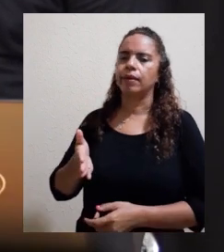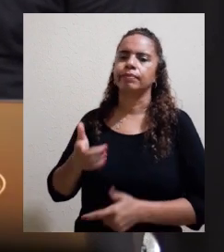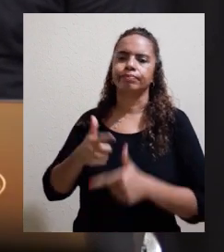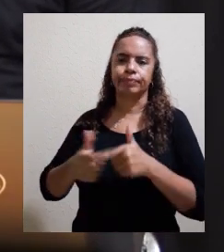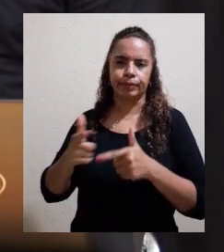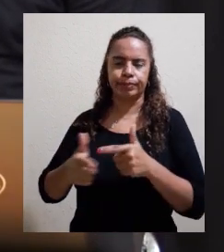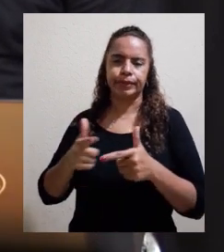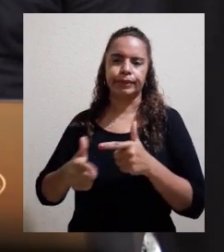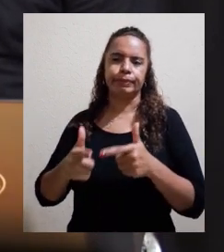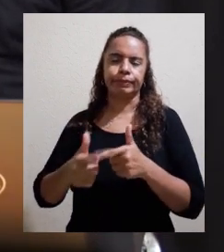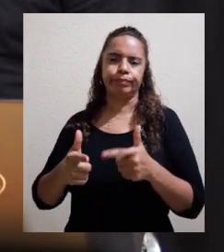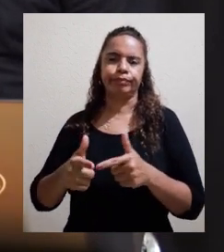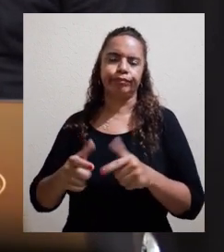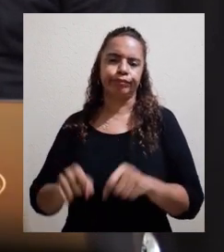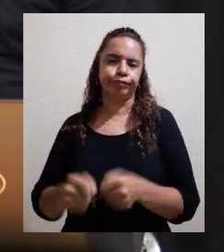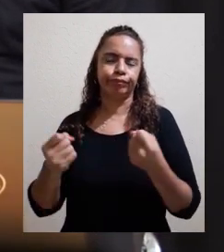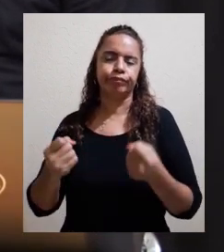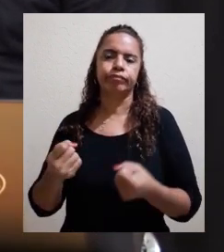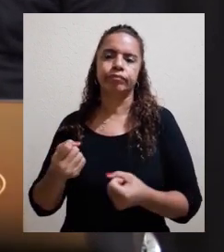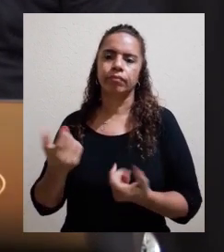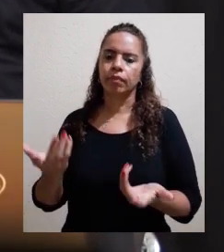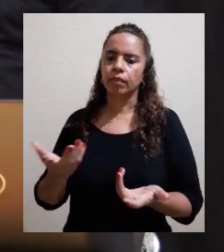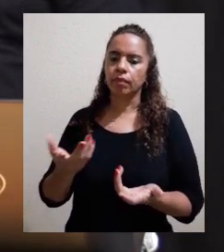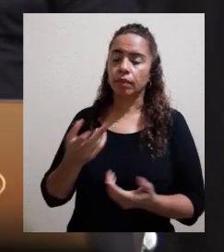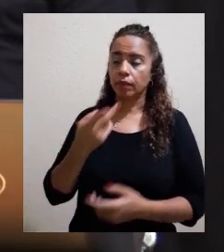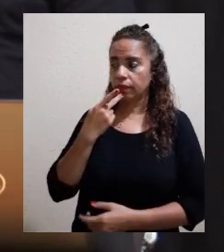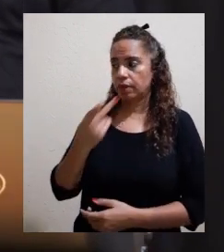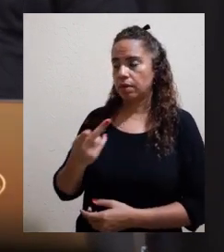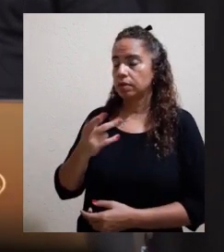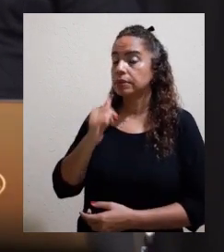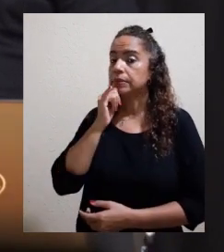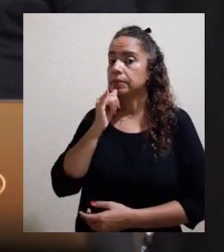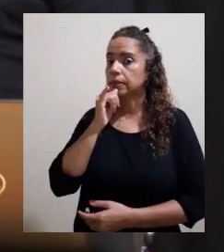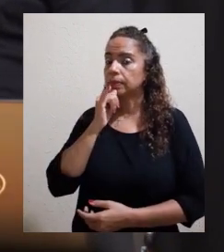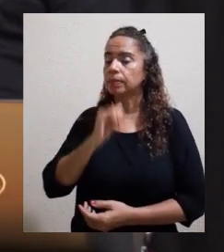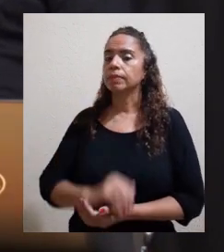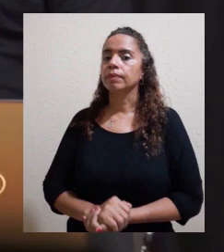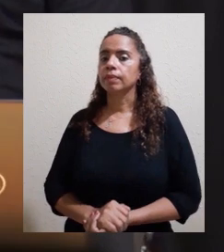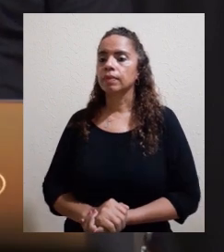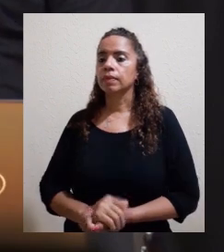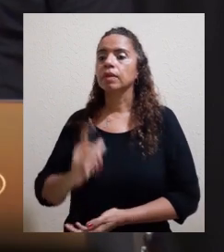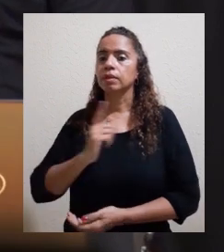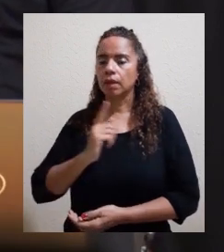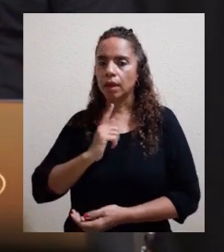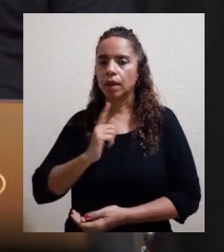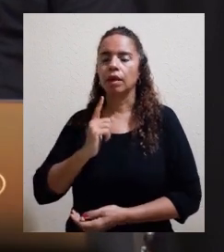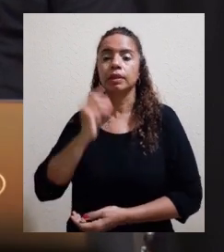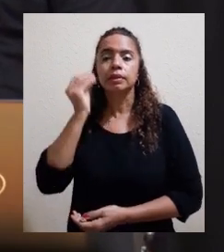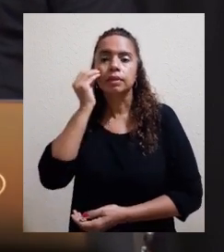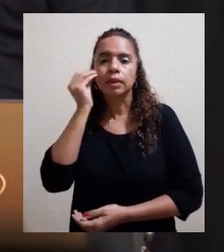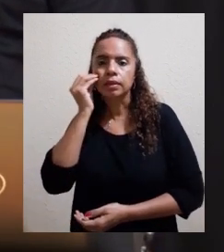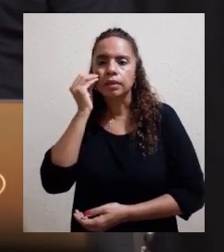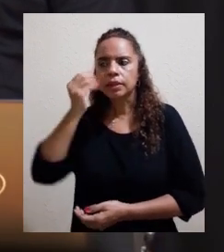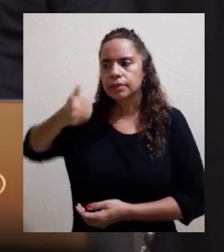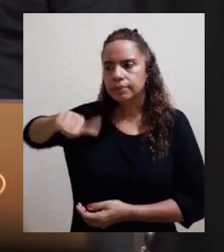está impactando, sim. Estava citando um exemplo prático, né, que a gente está com uma quantidade tão grande de testagens no São José, de